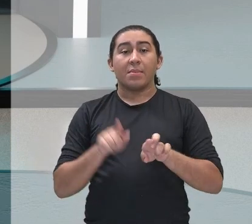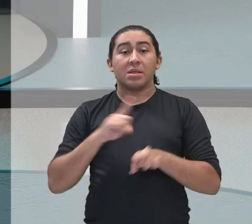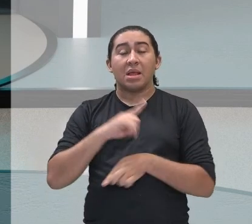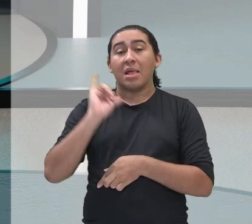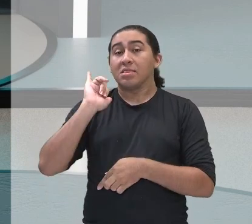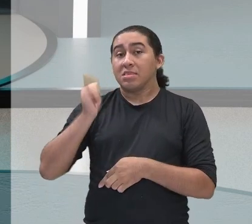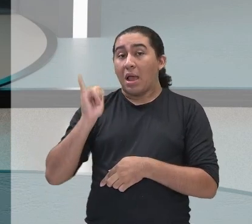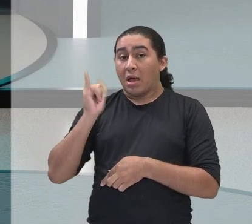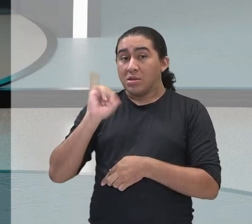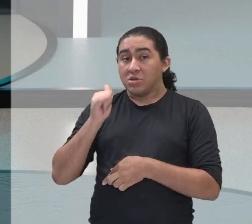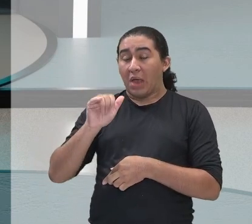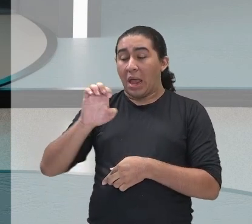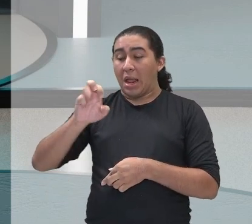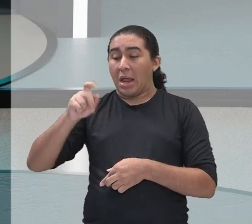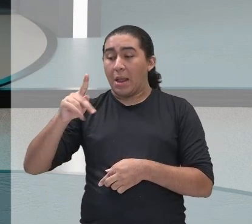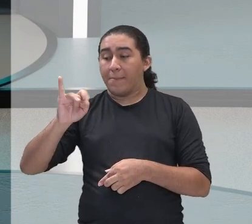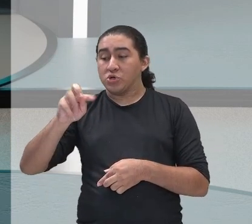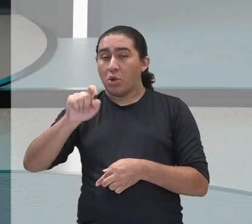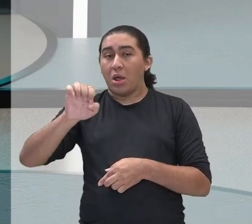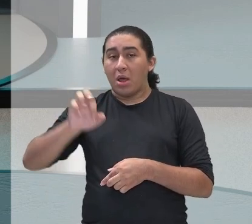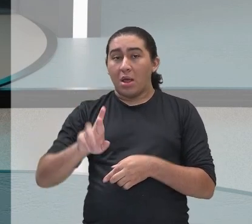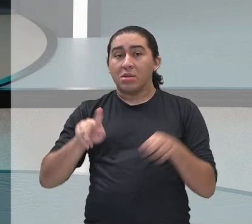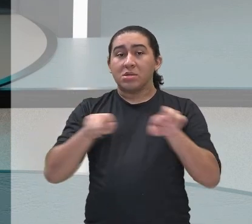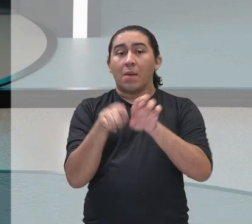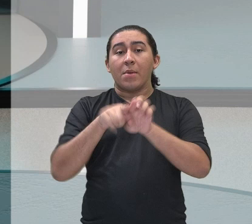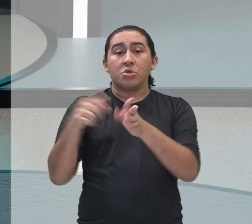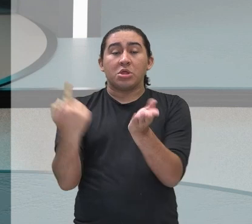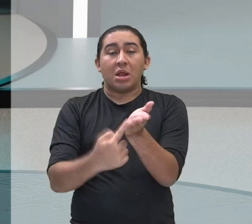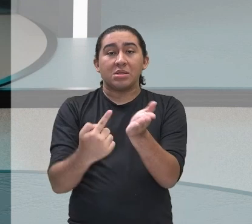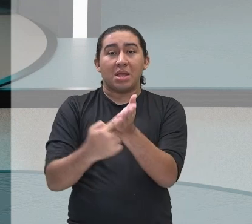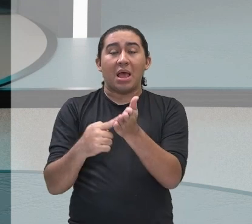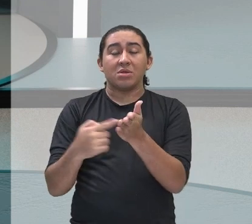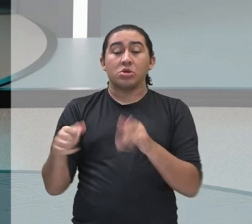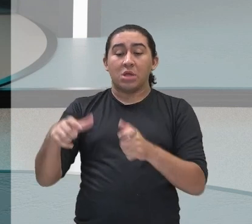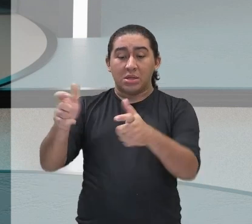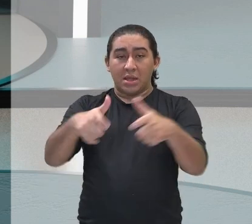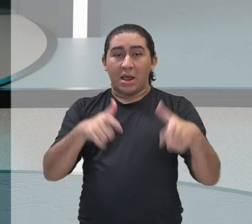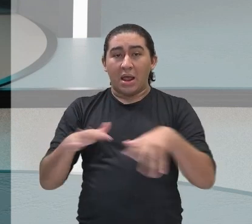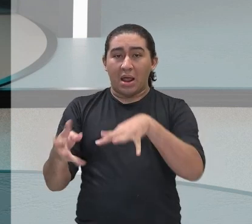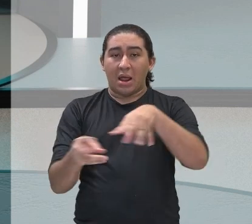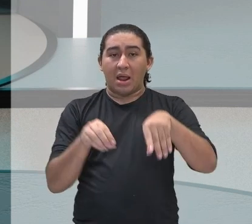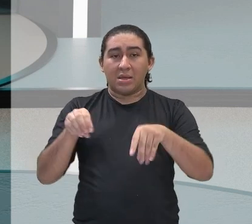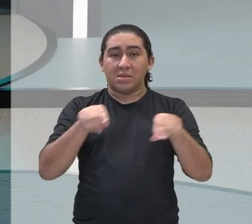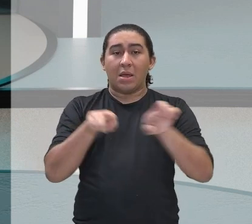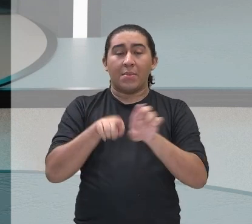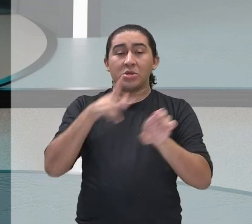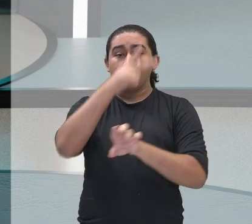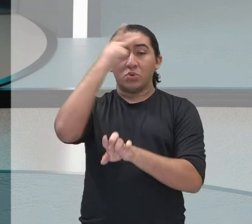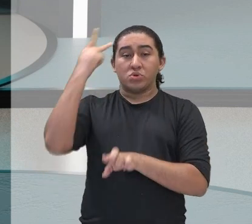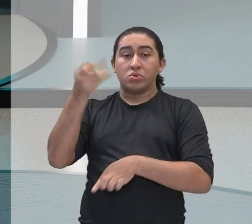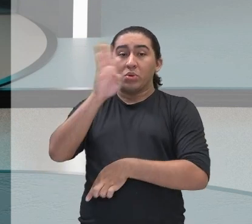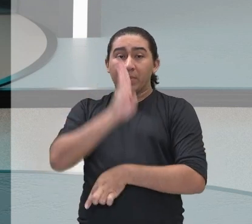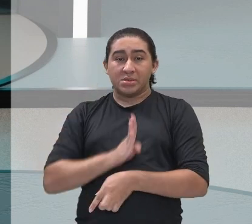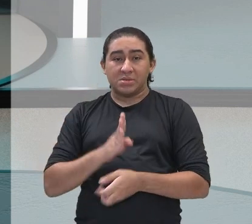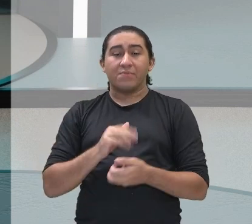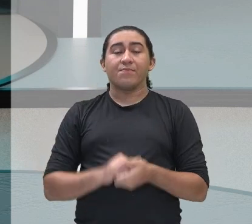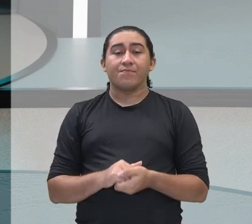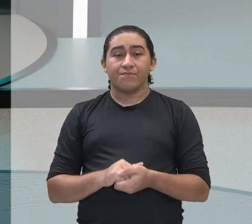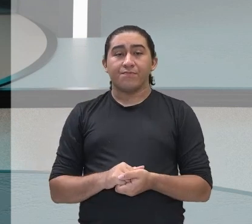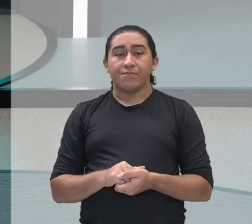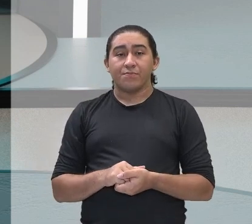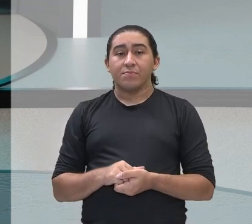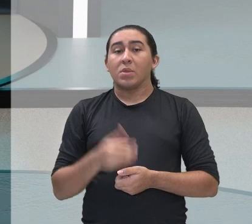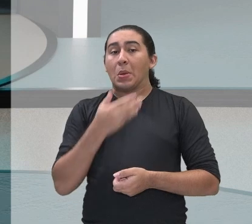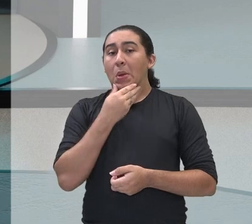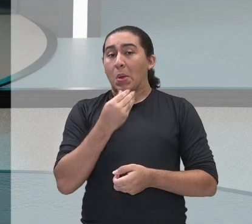narrativa epistolar e o Tratado da Terra e da Gente do Brasil, pelo jesuíta Fernão